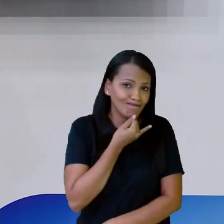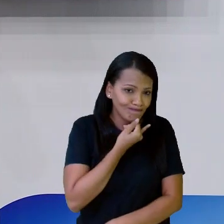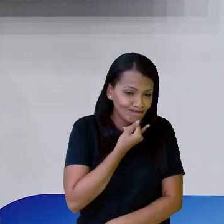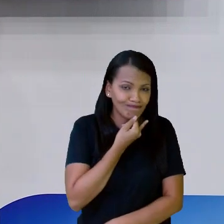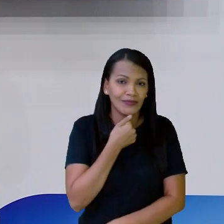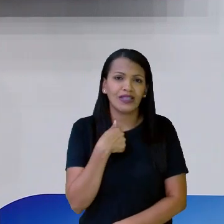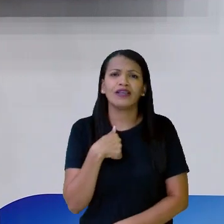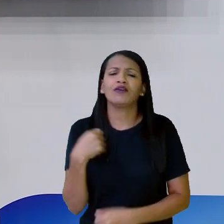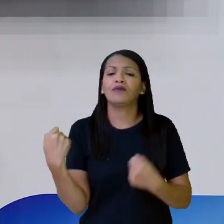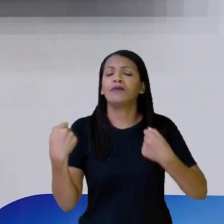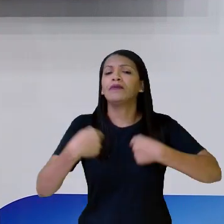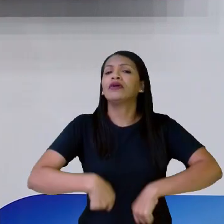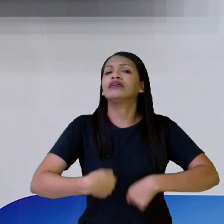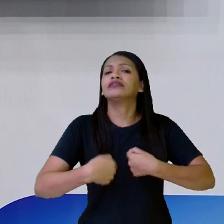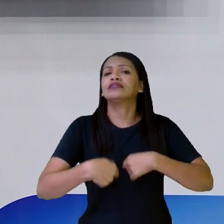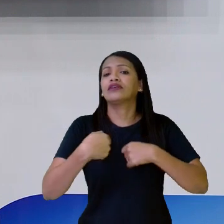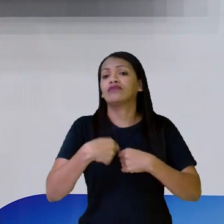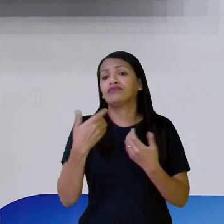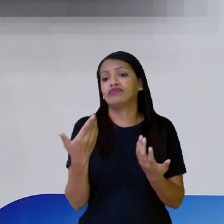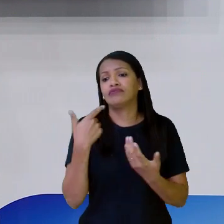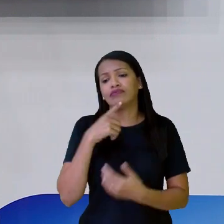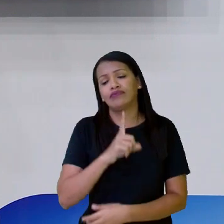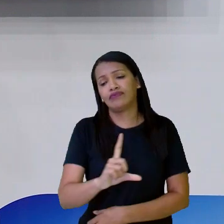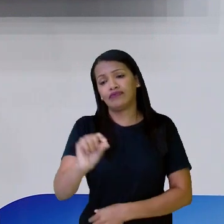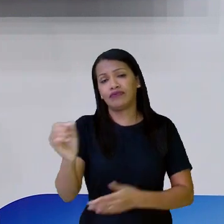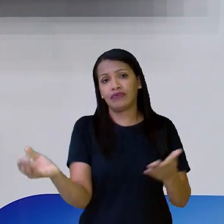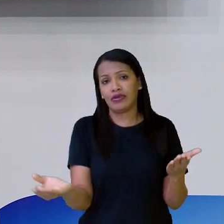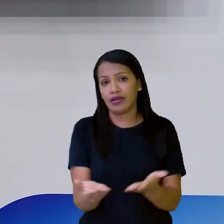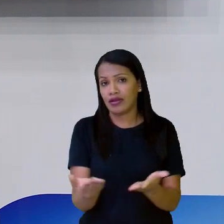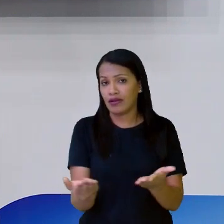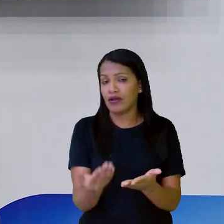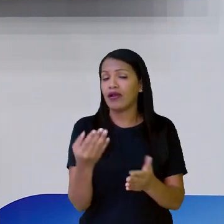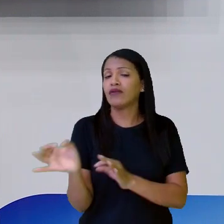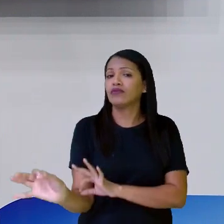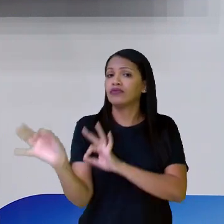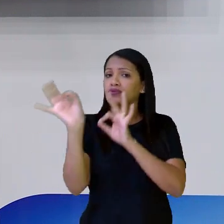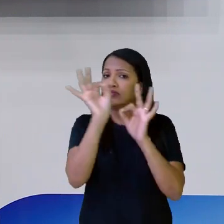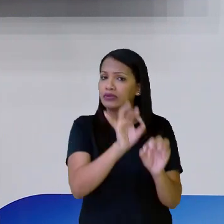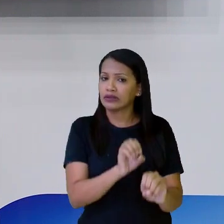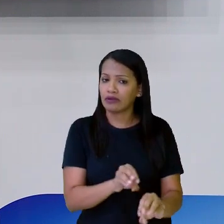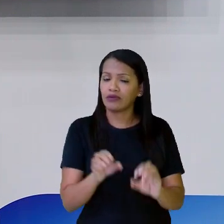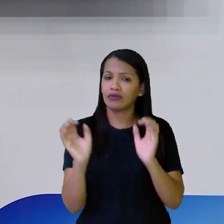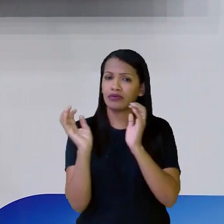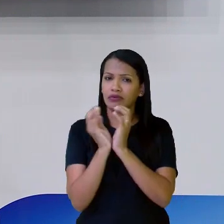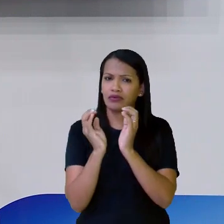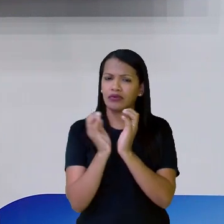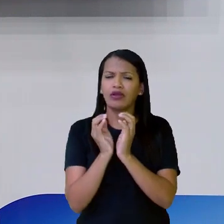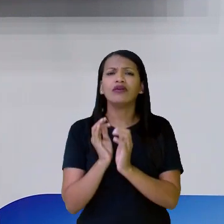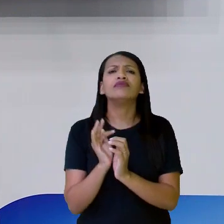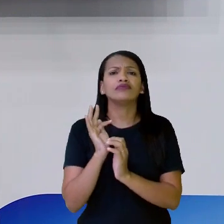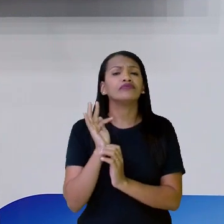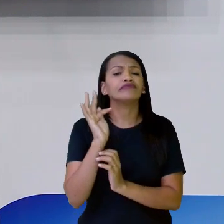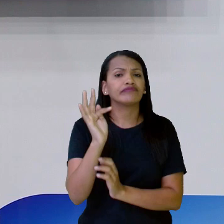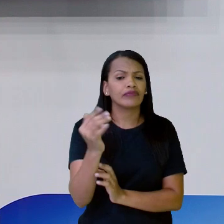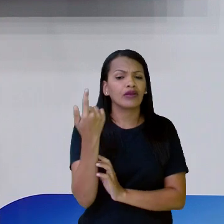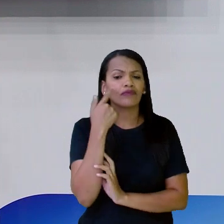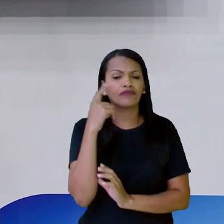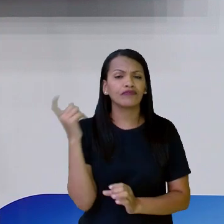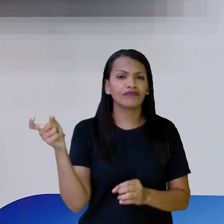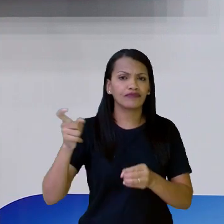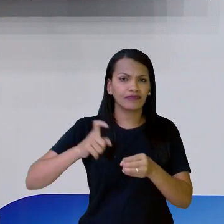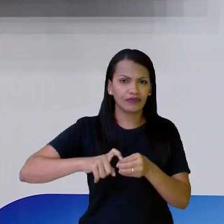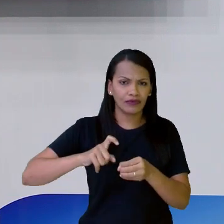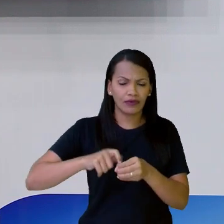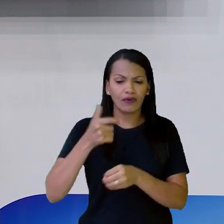Infelizmente, eu vou precisar ir embora agora, mas não deixa de acompanhar o Educa Recife. Em breve eu estou de volta